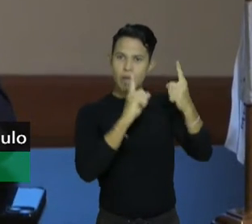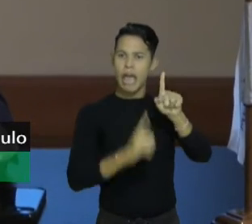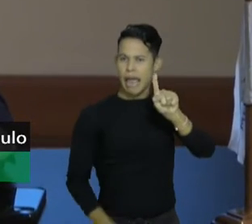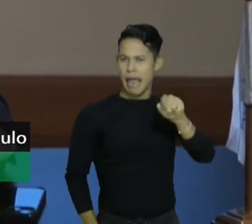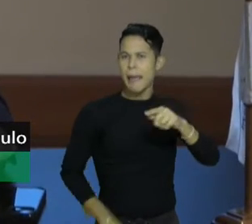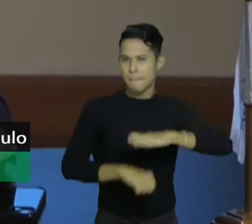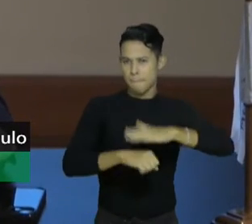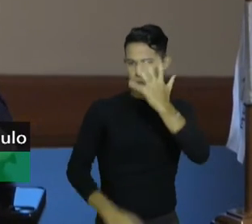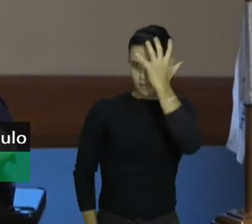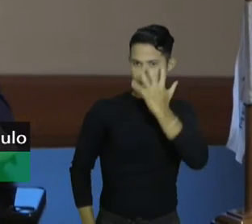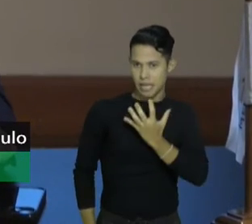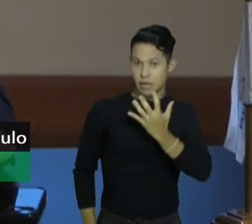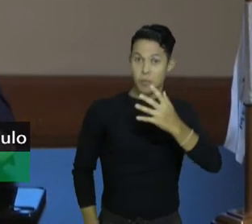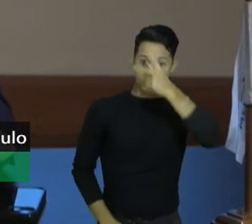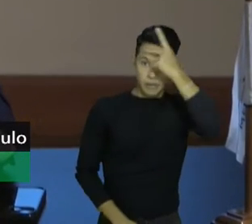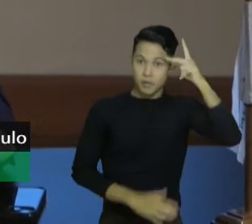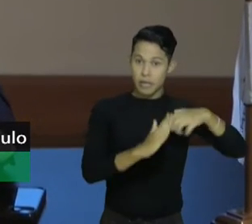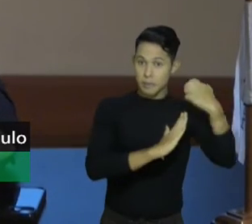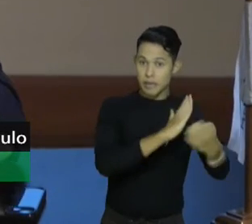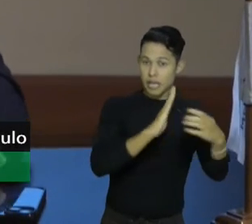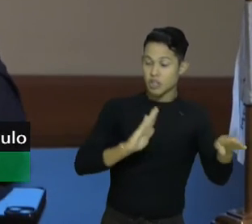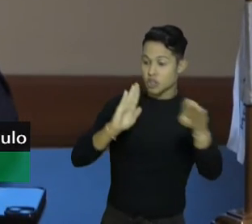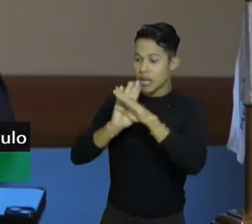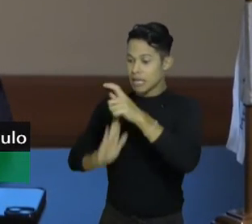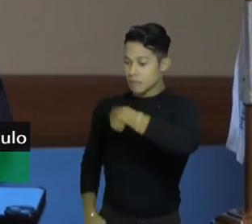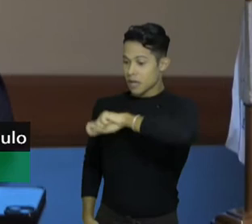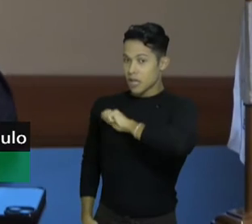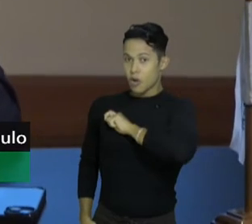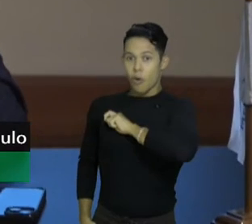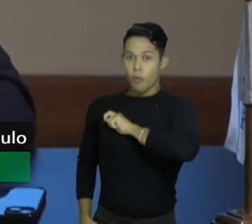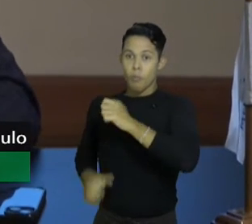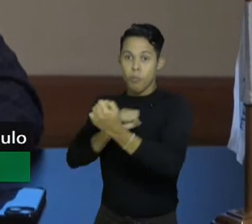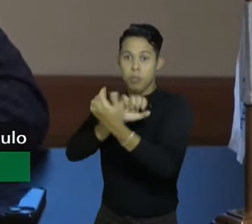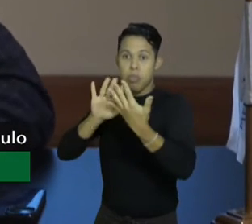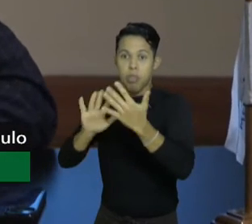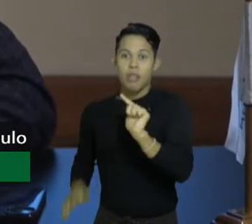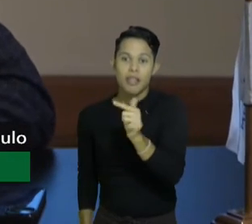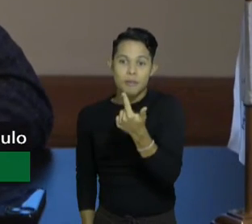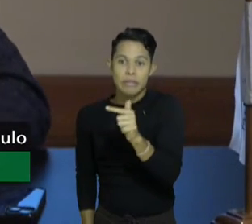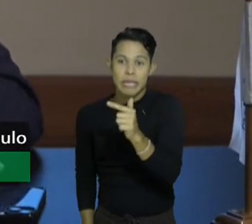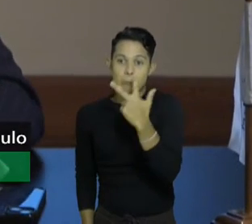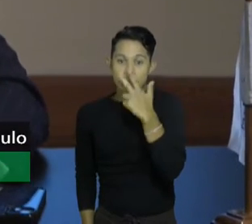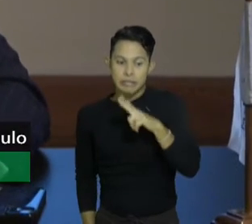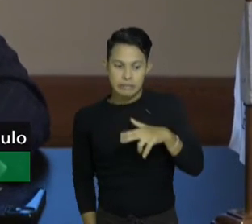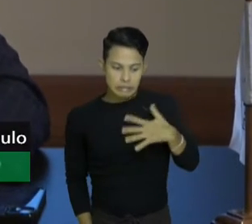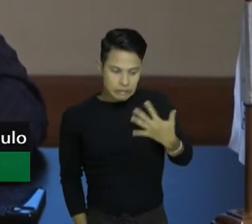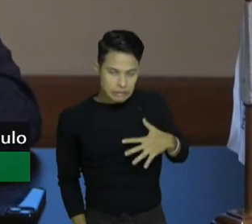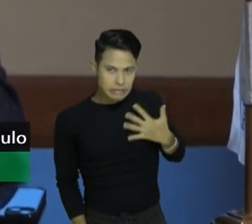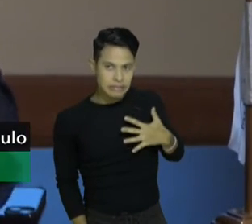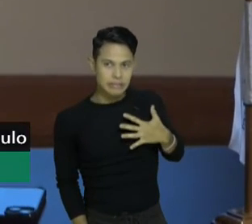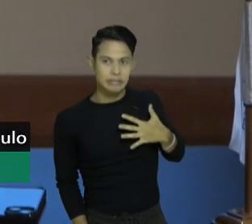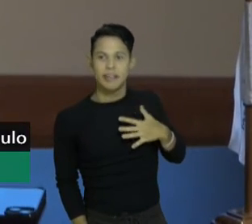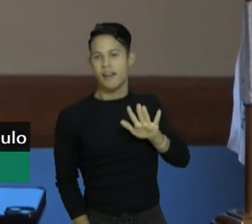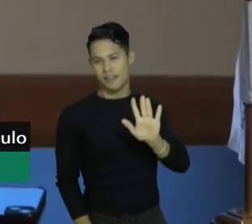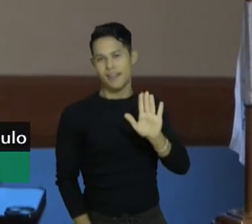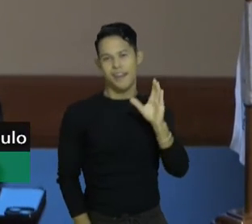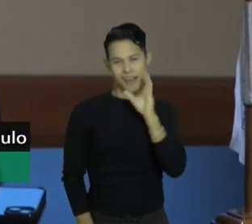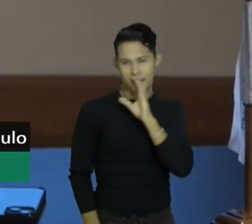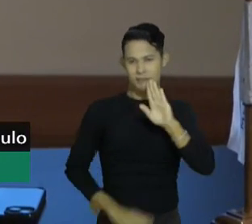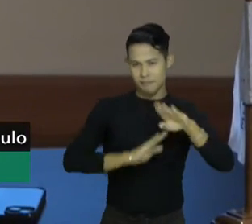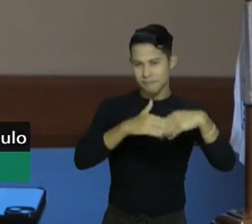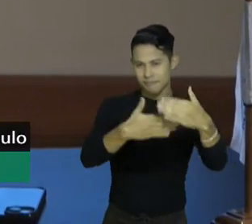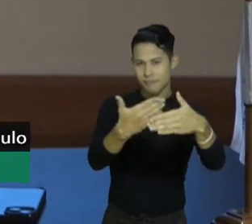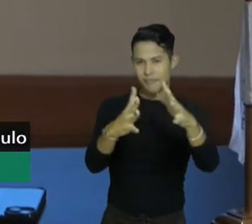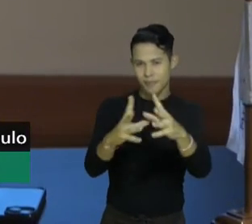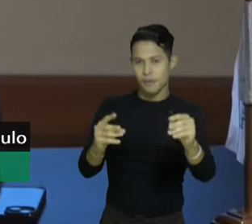então o empresário que chega lá não fala muito bem espanhol ele fica um pouco ressabiado isso no primeiro momento é importante a língua